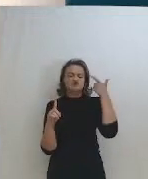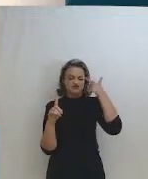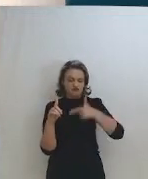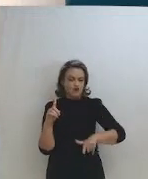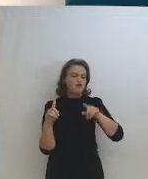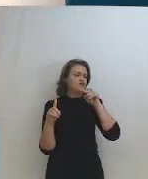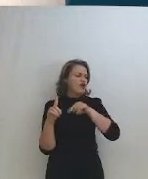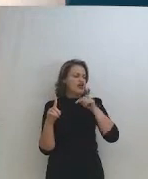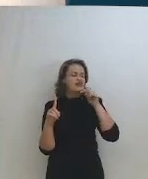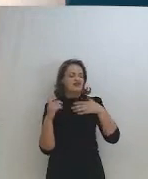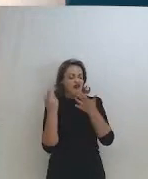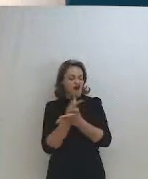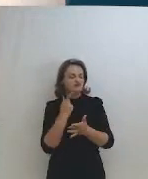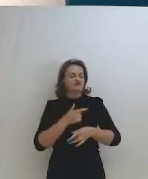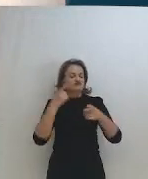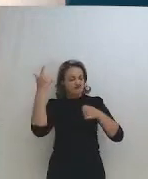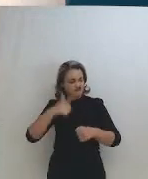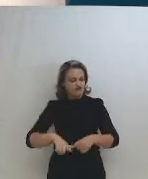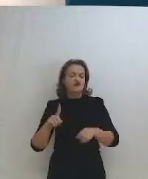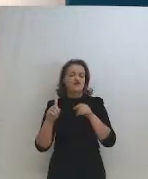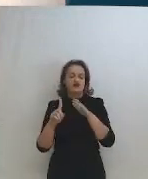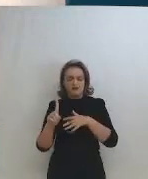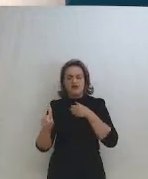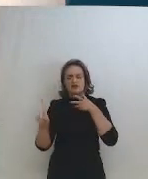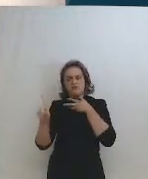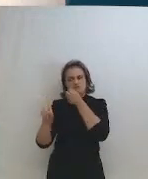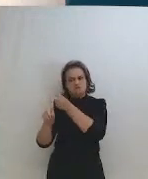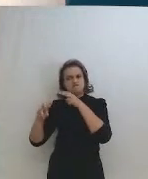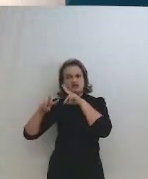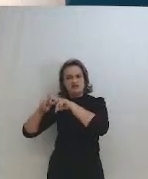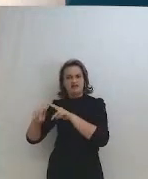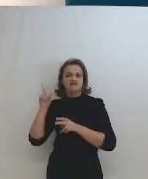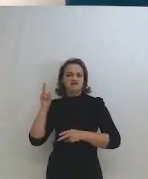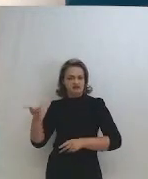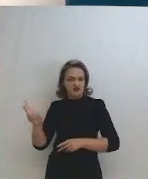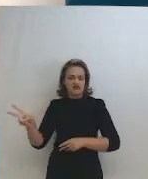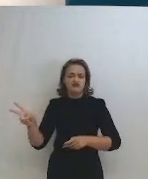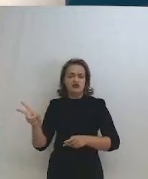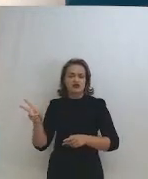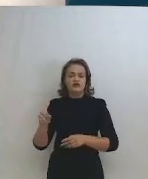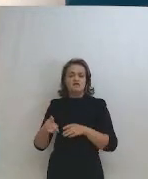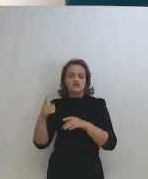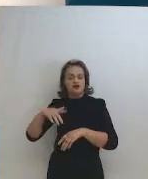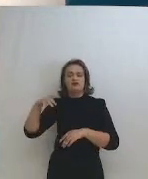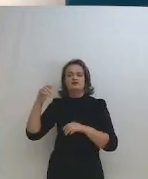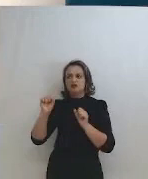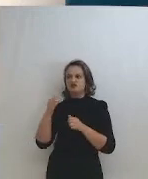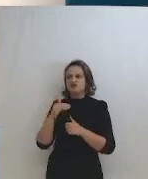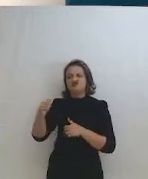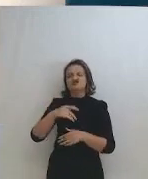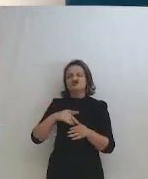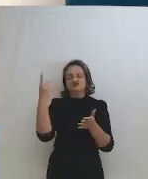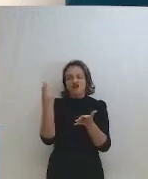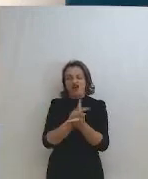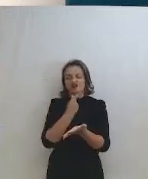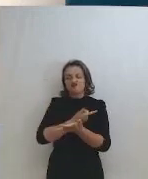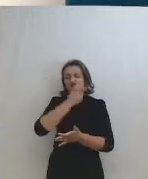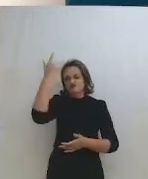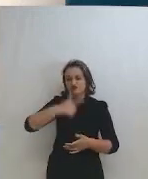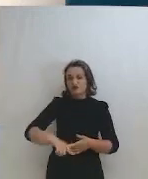o perigo de liberdade, eventualmente poderá ocasionar a prática de novos delitos, é importante a gente tecer que